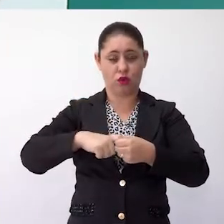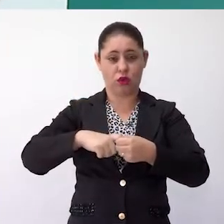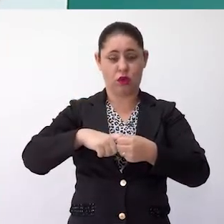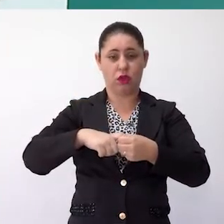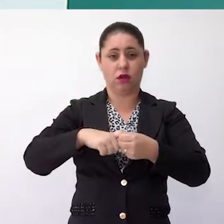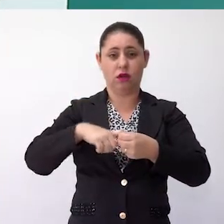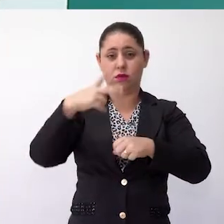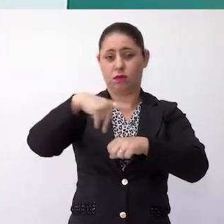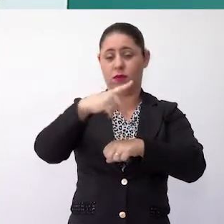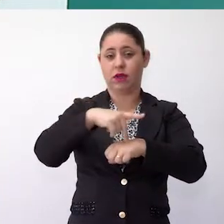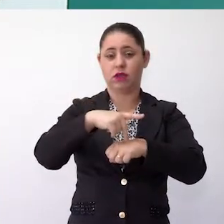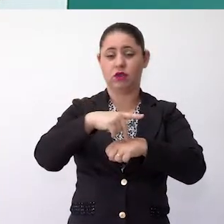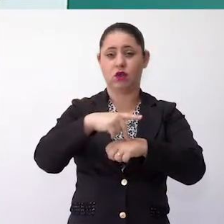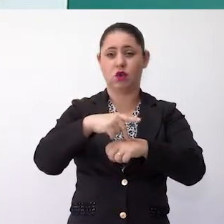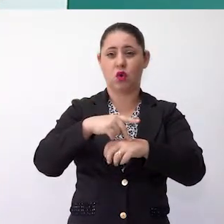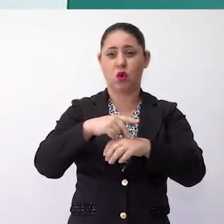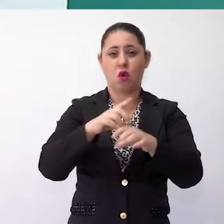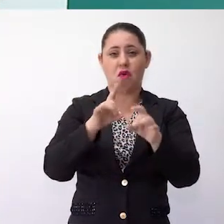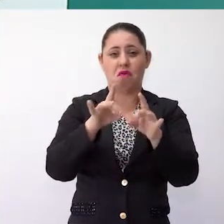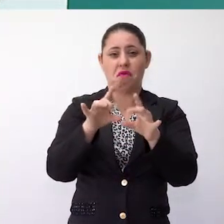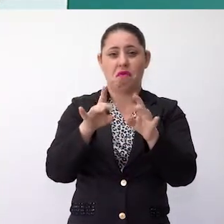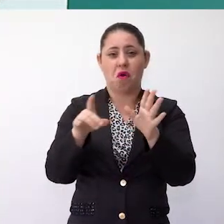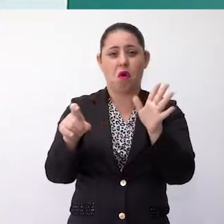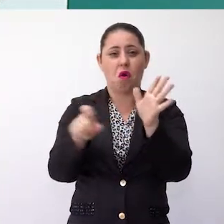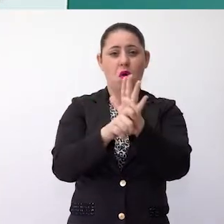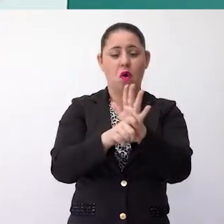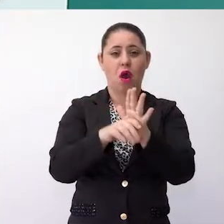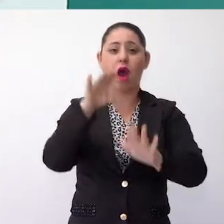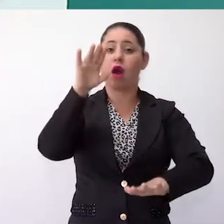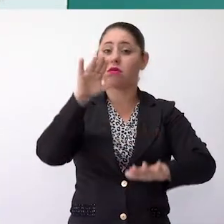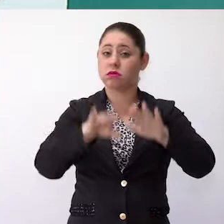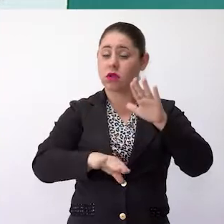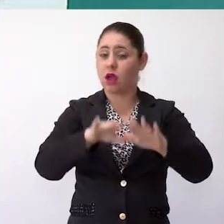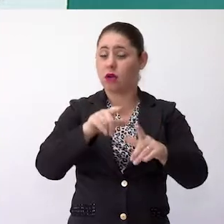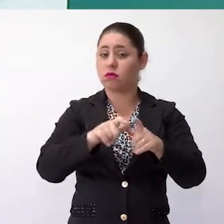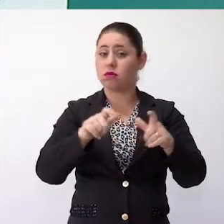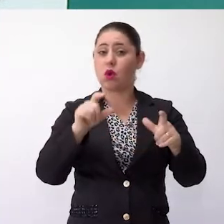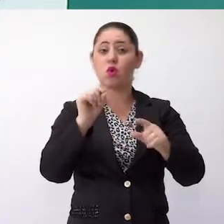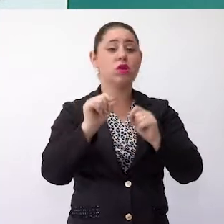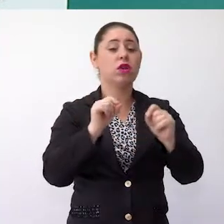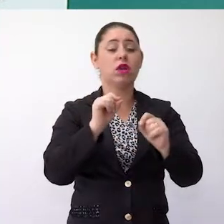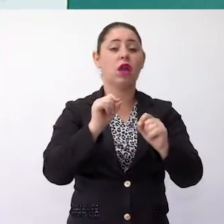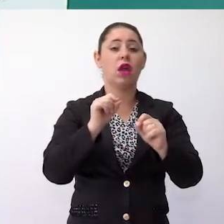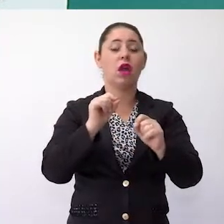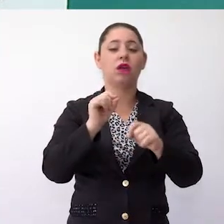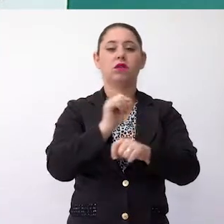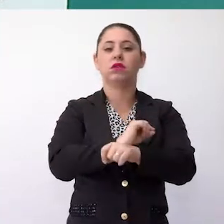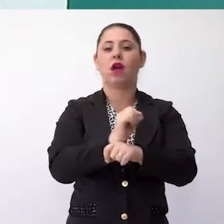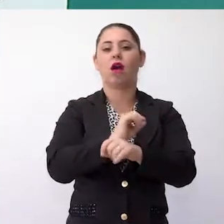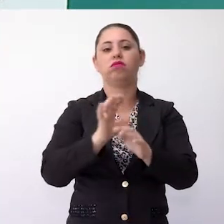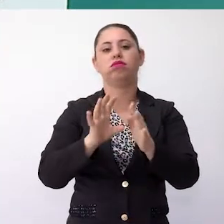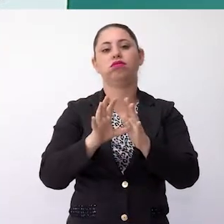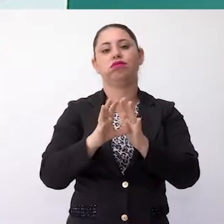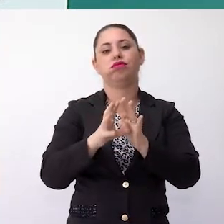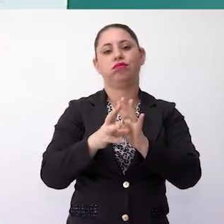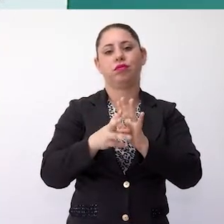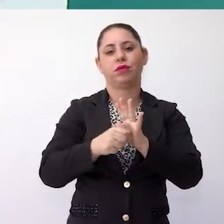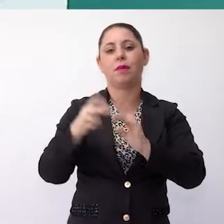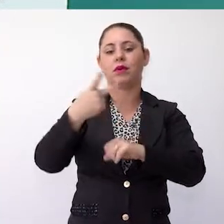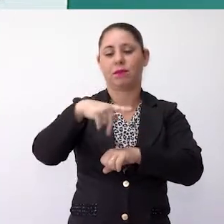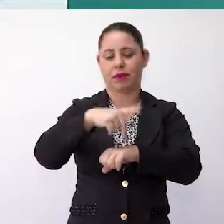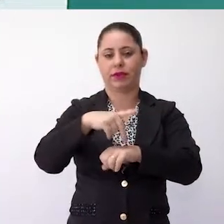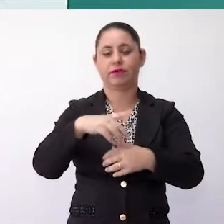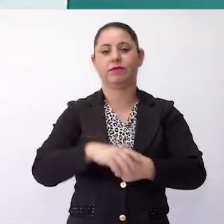com tráfico, né, quase na plenitude, né, a grande maioria são veículos, né, produtos de furto ou roubo no